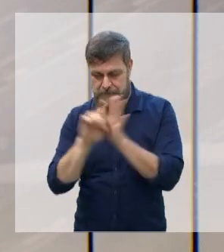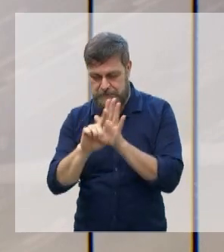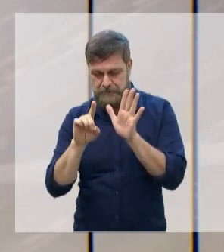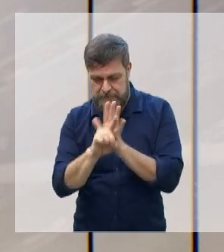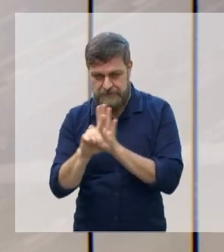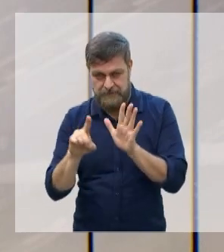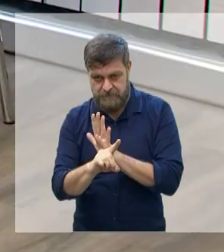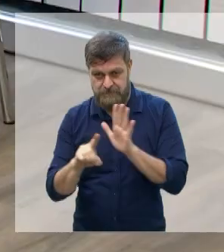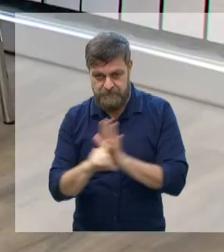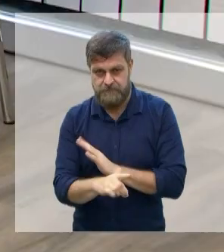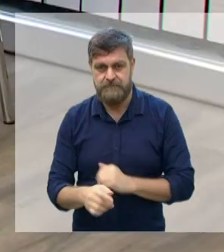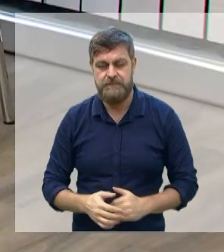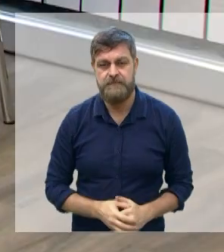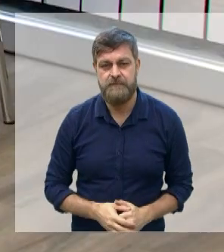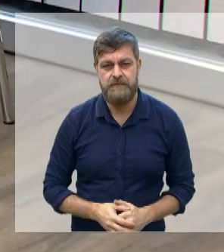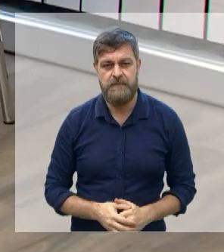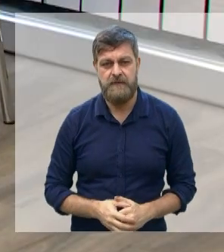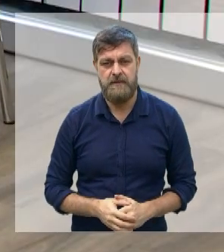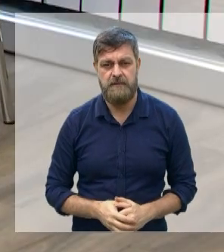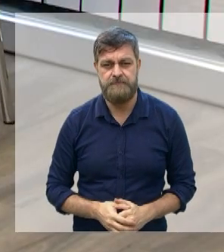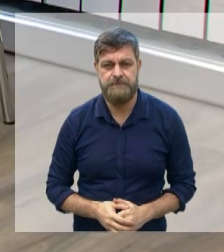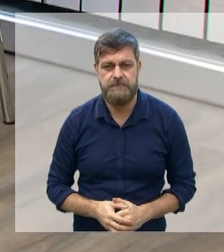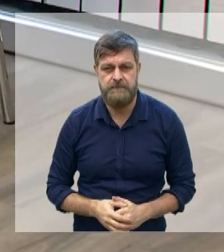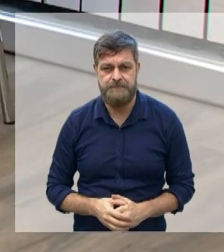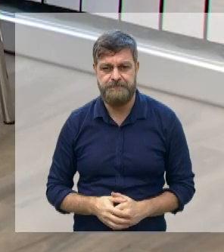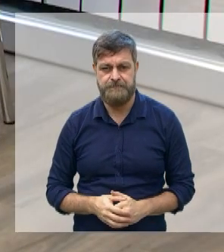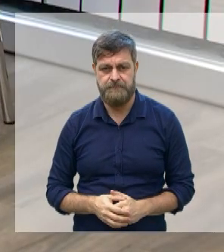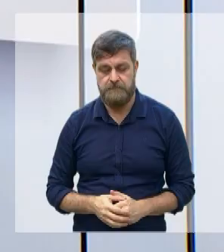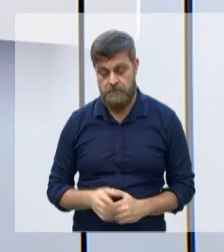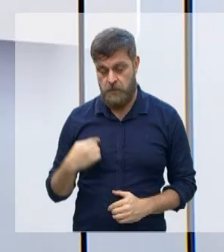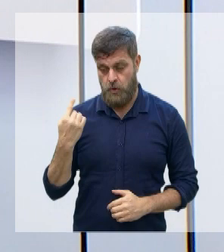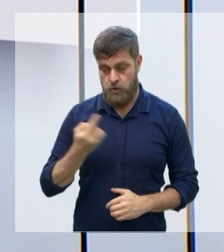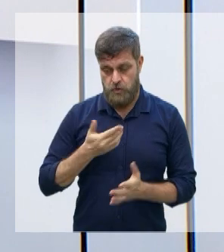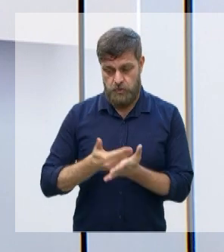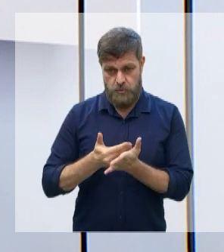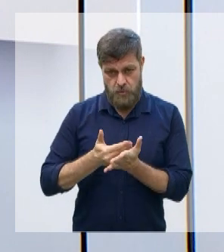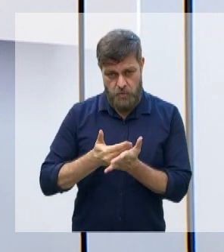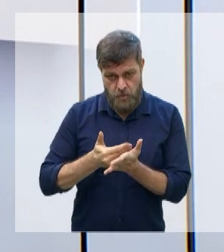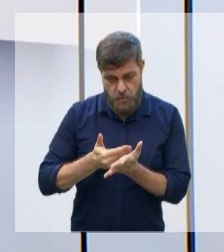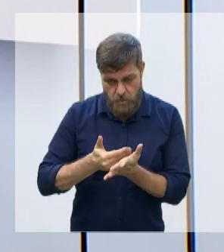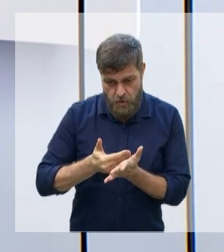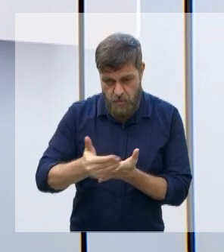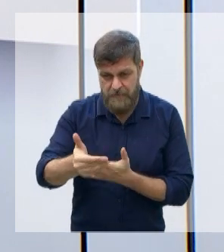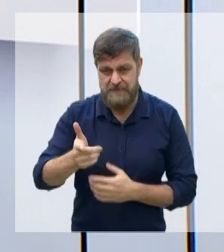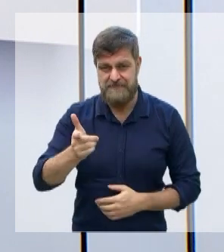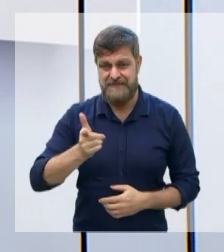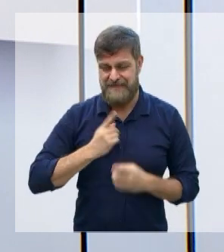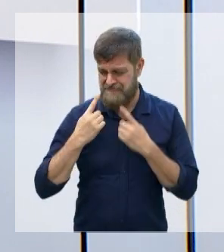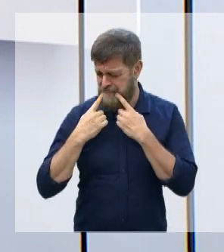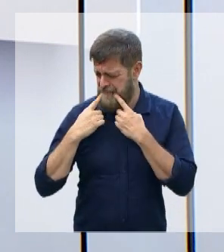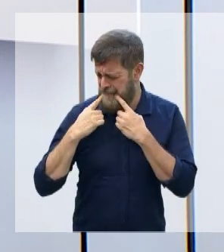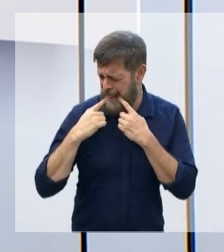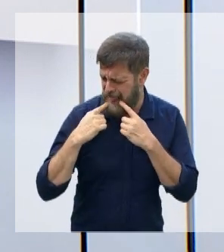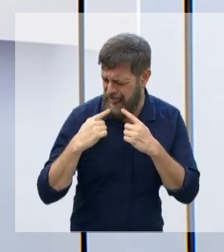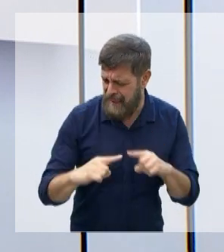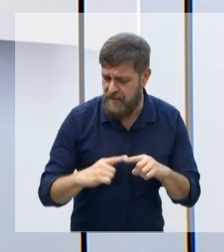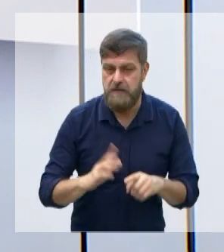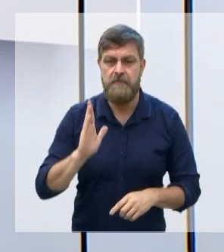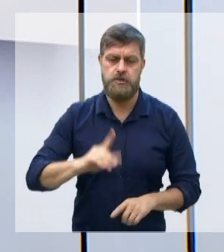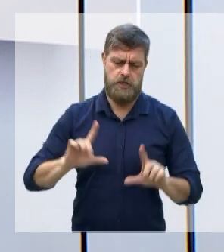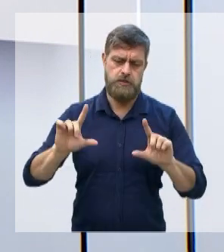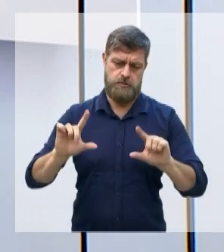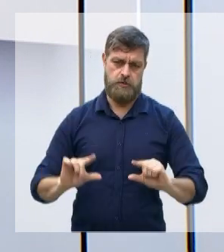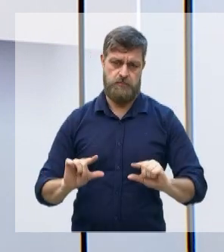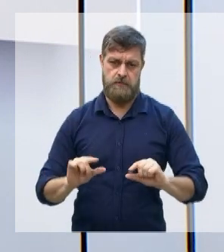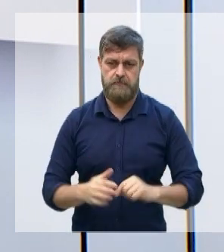dos parlamentares tinham e outro nós tivemos no início algumas queixas nem isso diminuiu bastante tanto